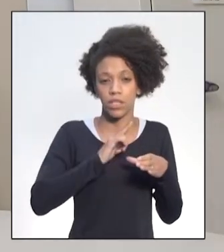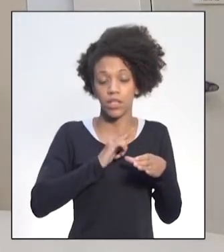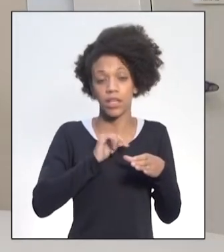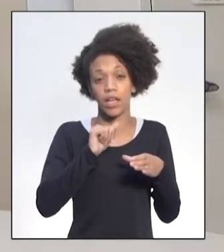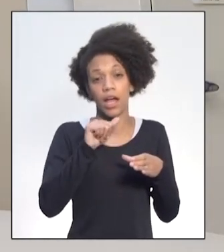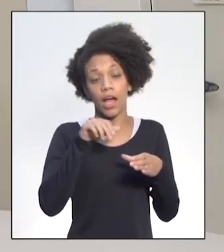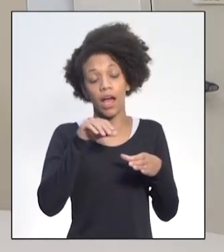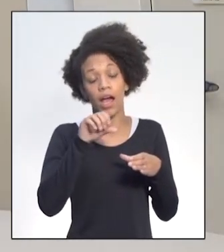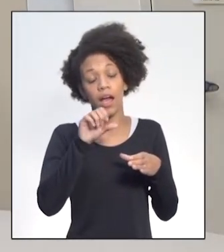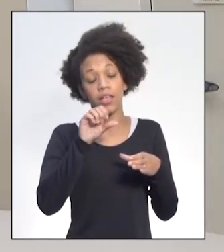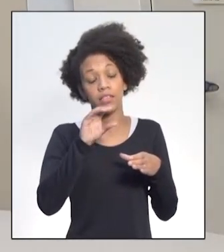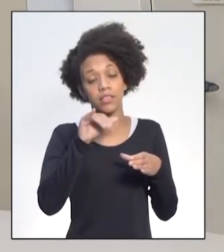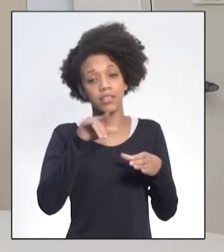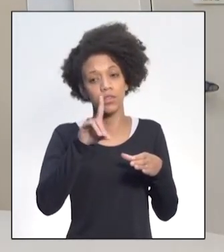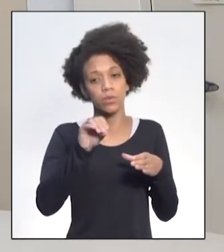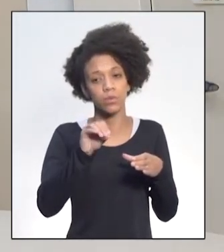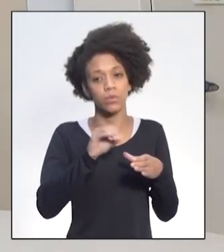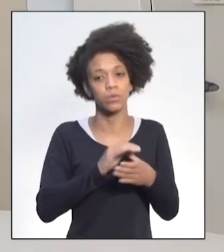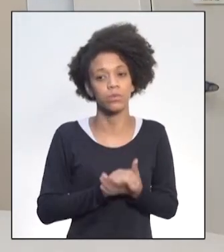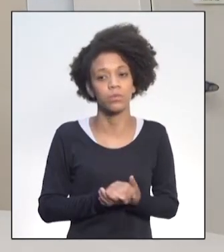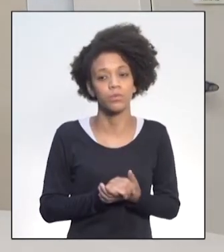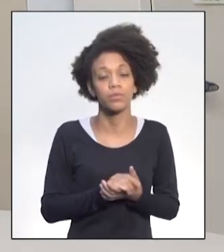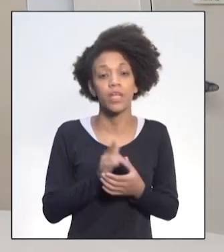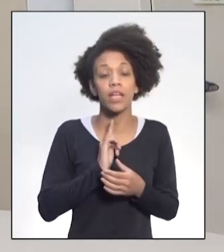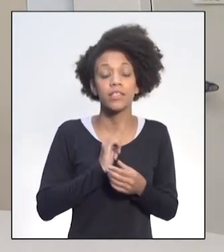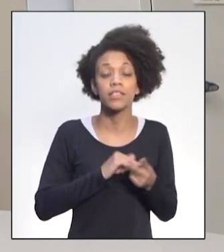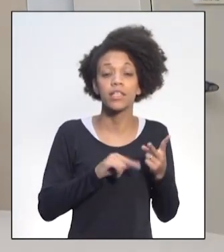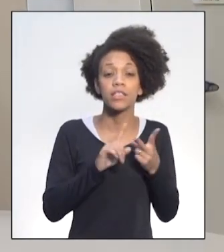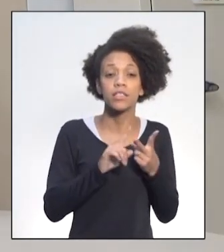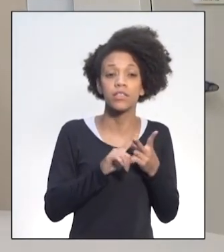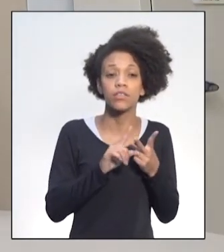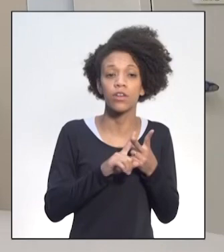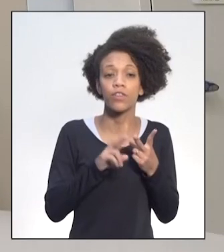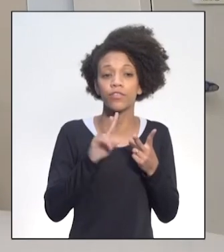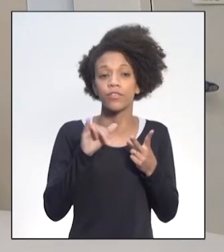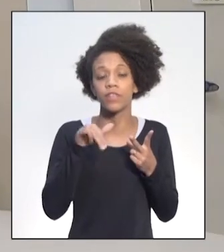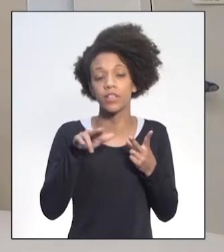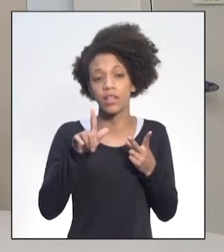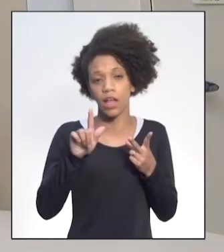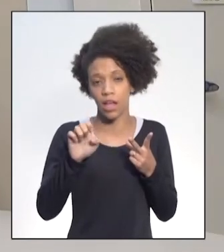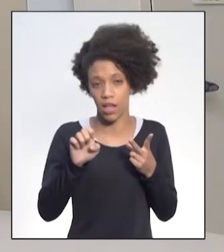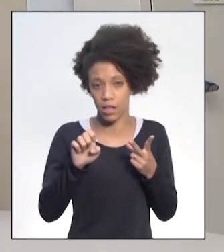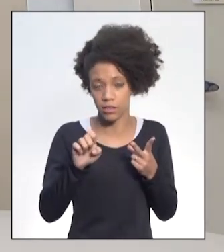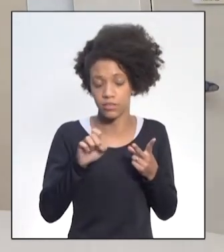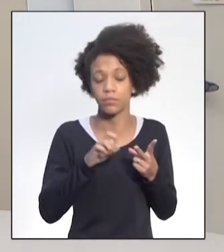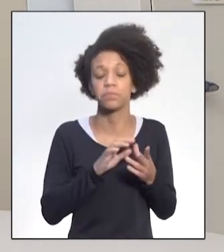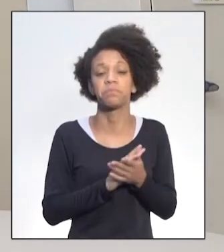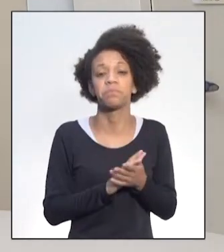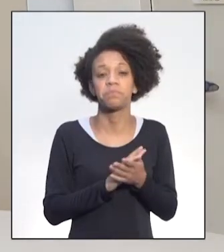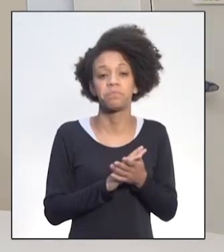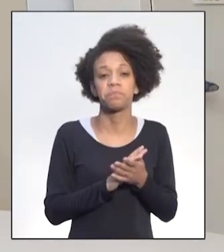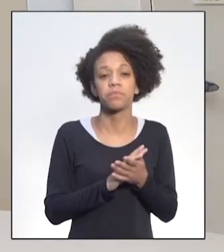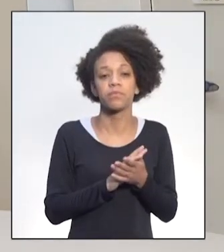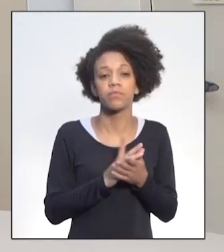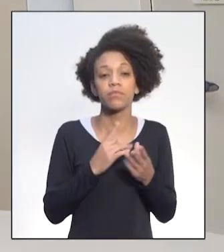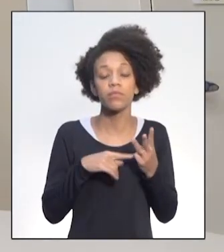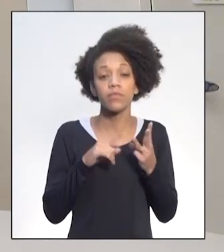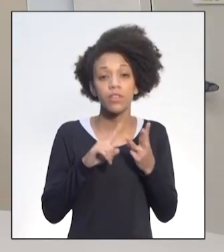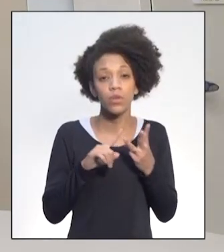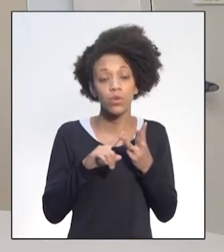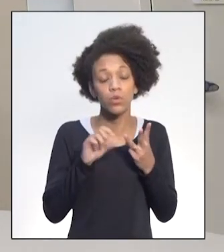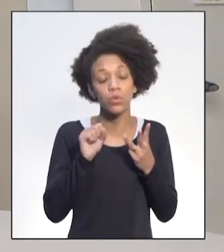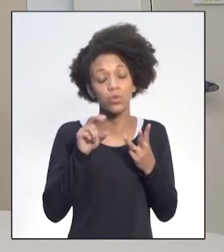ácido clorídrico. Nós temos a segunda como solução, que tem vinagre. Na